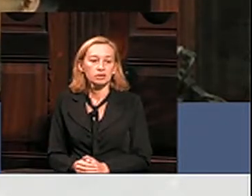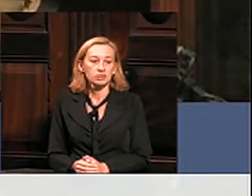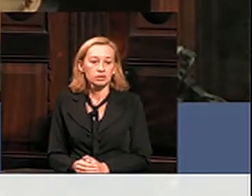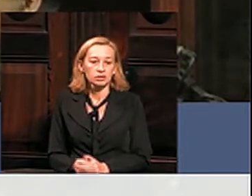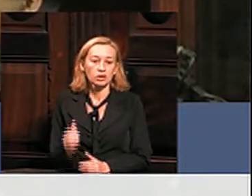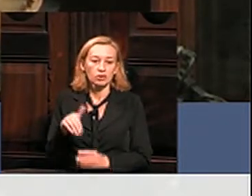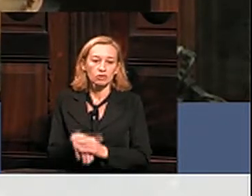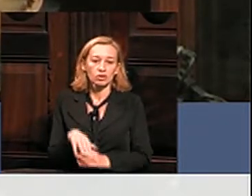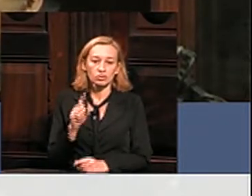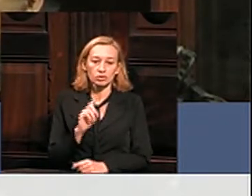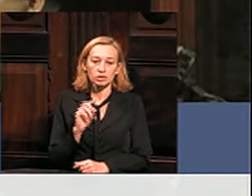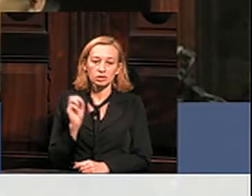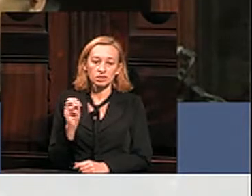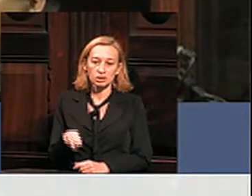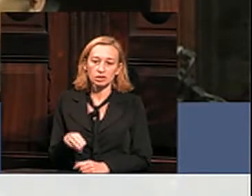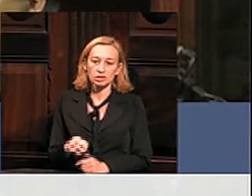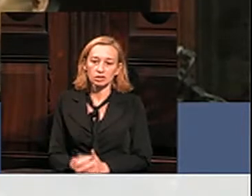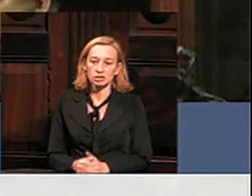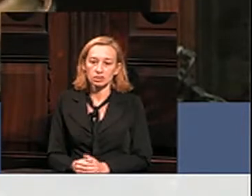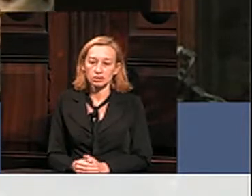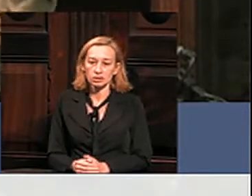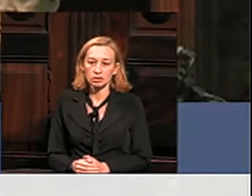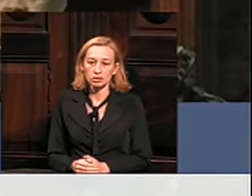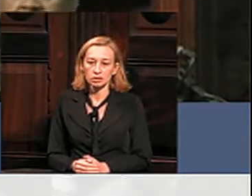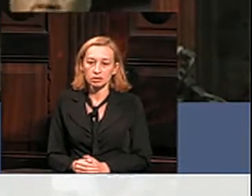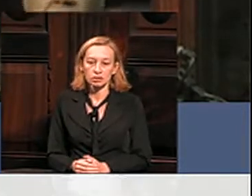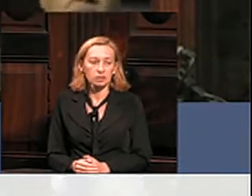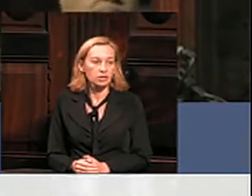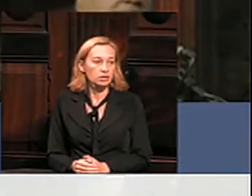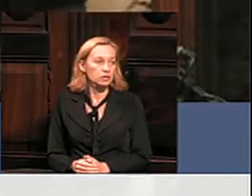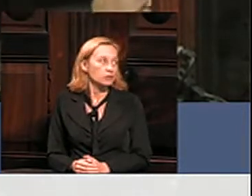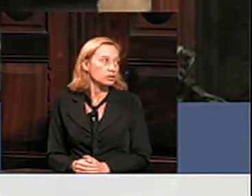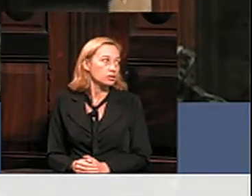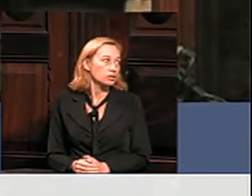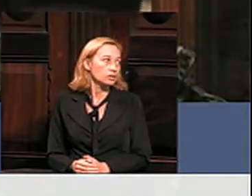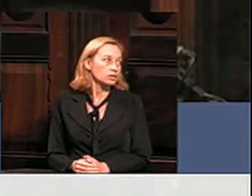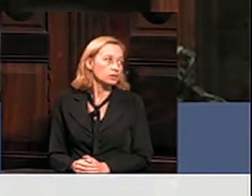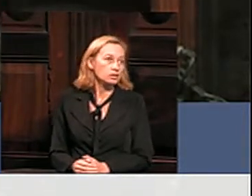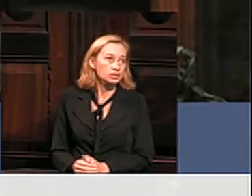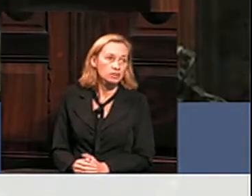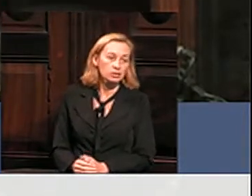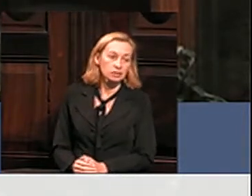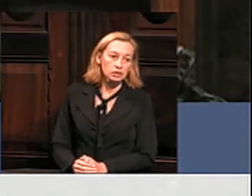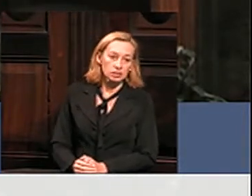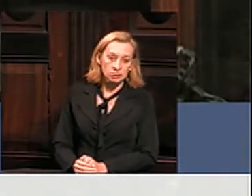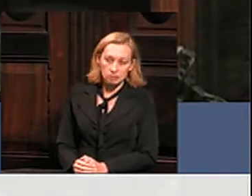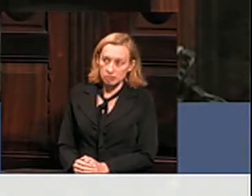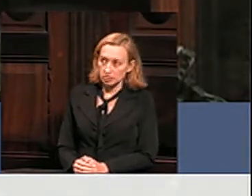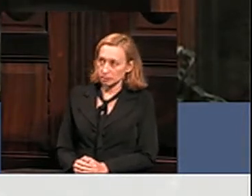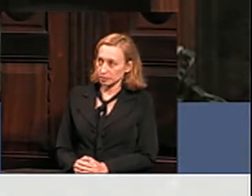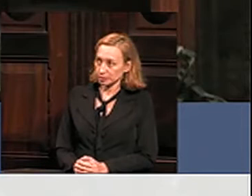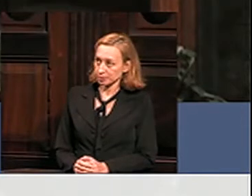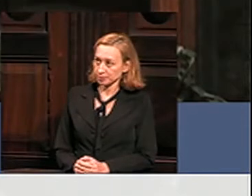Voto sim. Sim. Presidente, pede ao deputado que vote na bancada. Por favor.